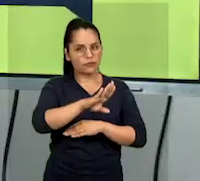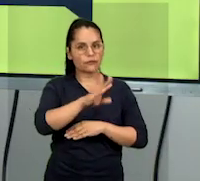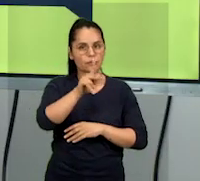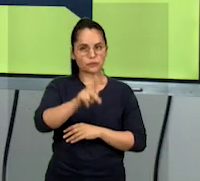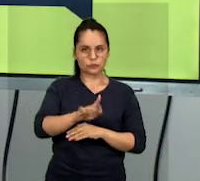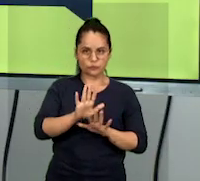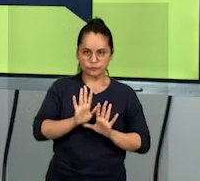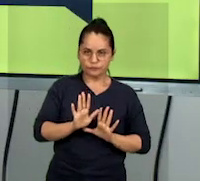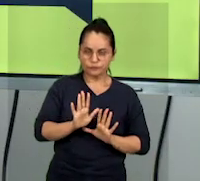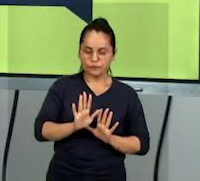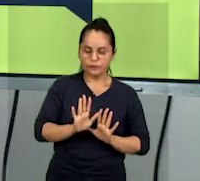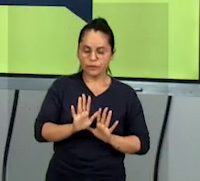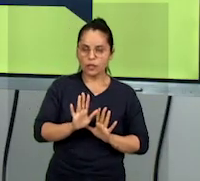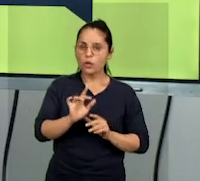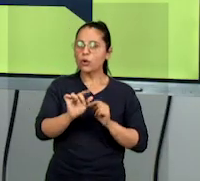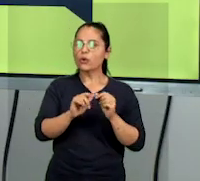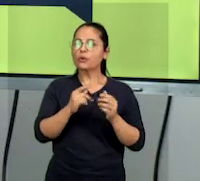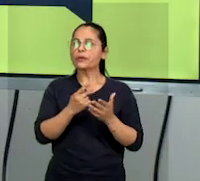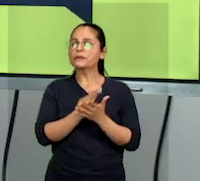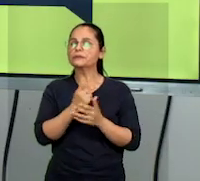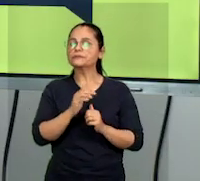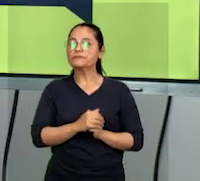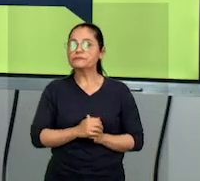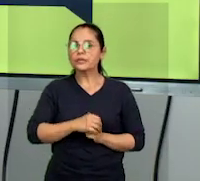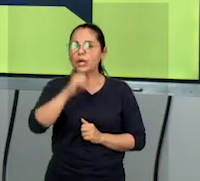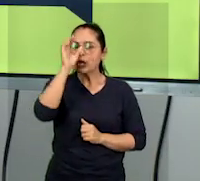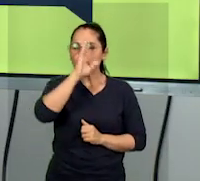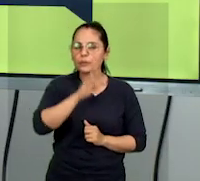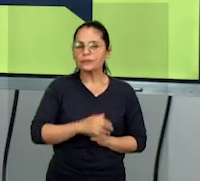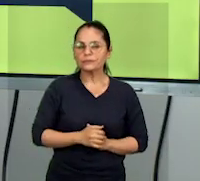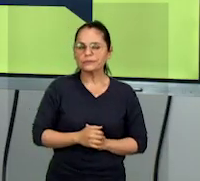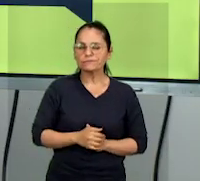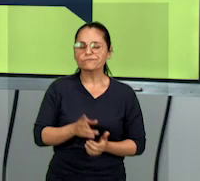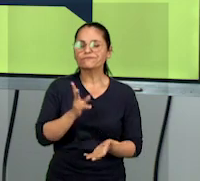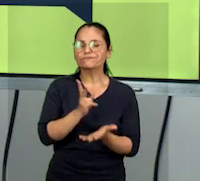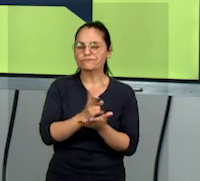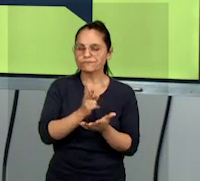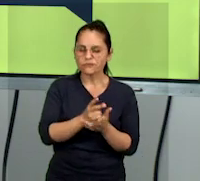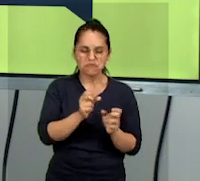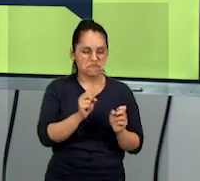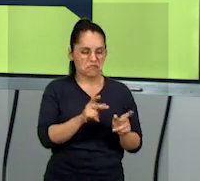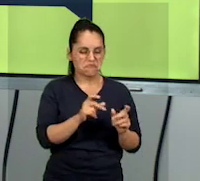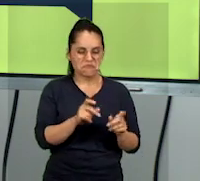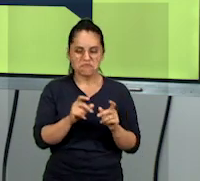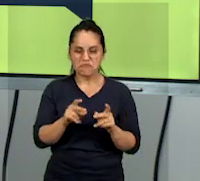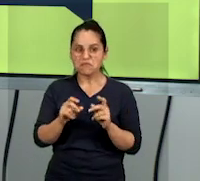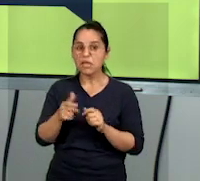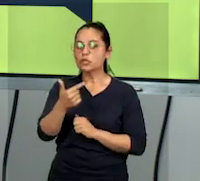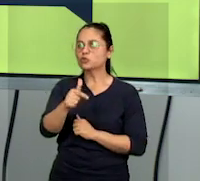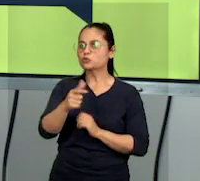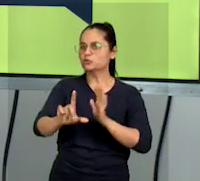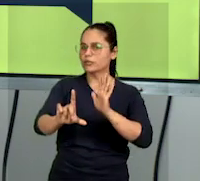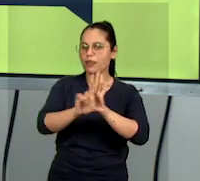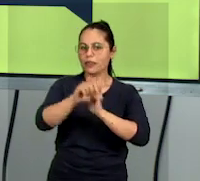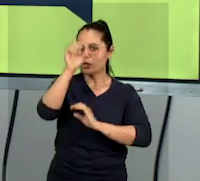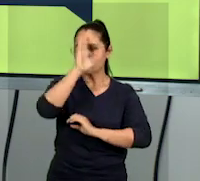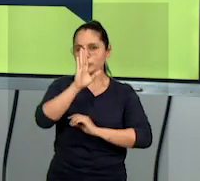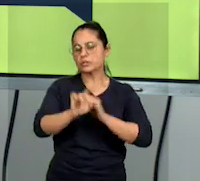pessoas. Porém, no Brasil, esse comércio ainda estava existindo, né? Não existia uma lei aqui no Brasil